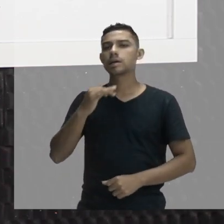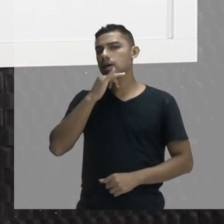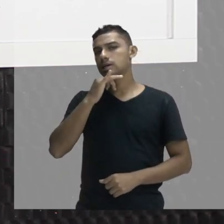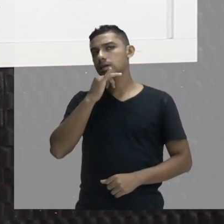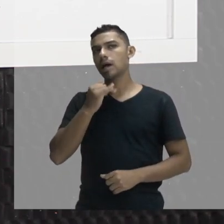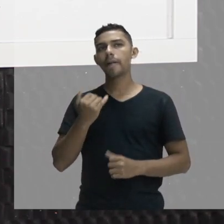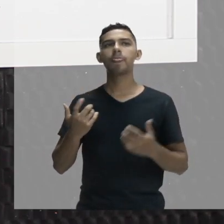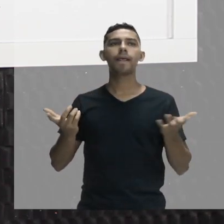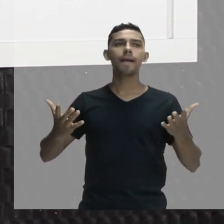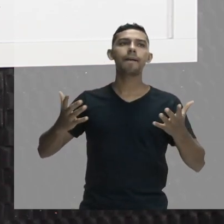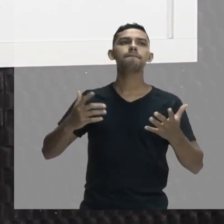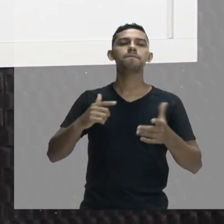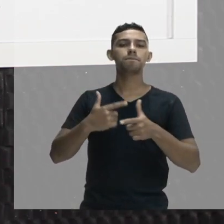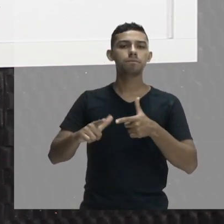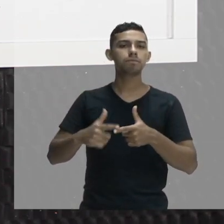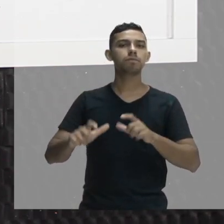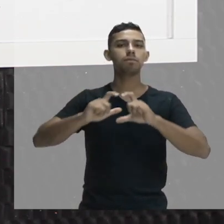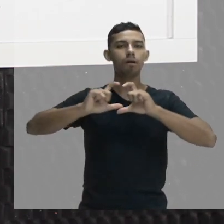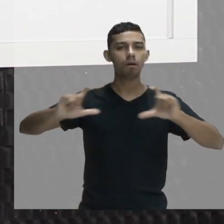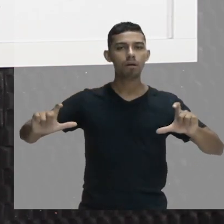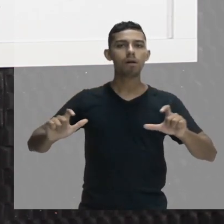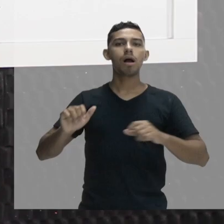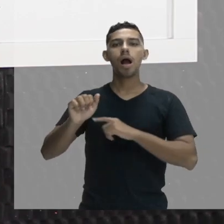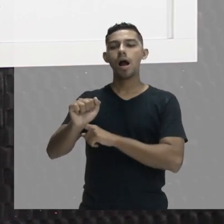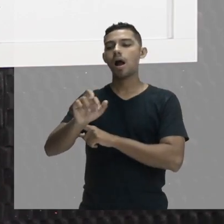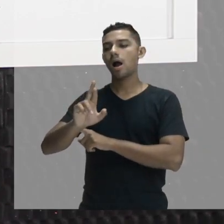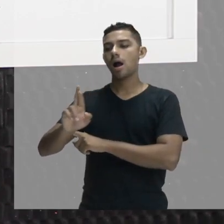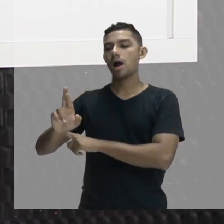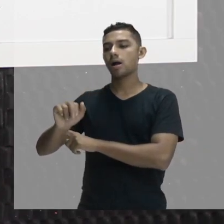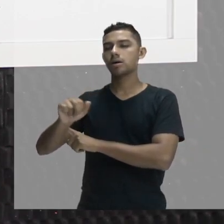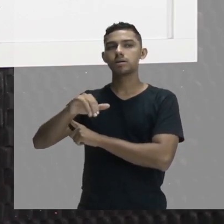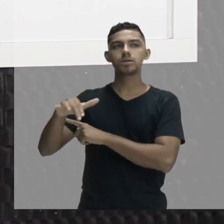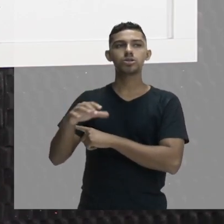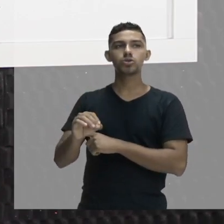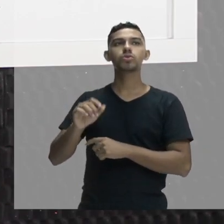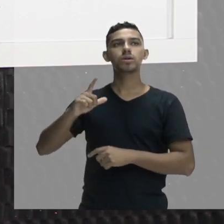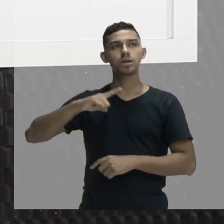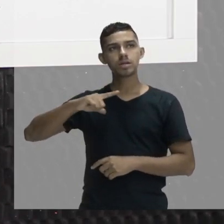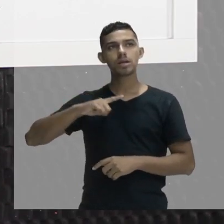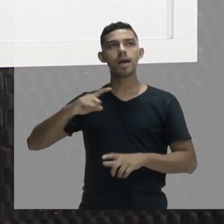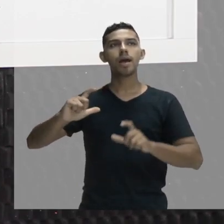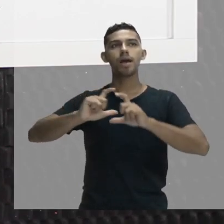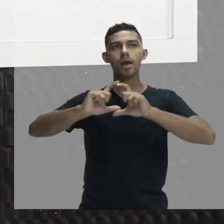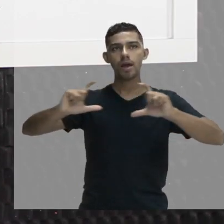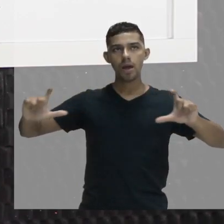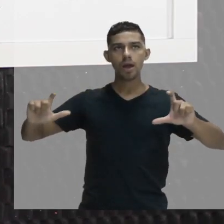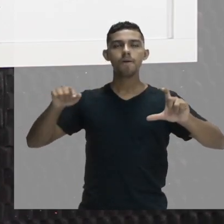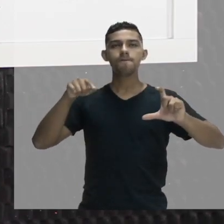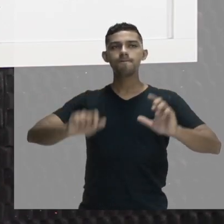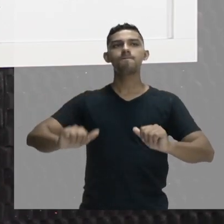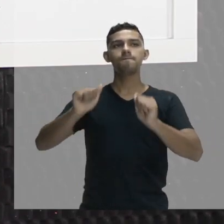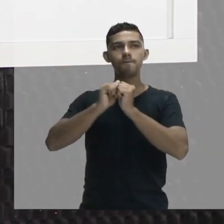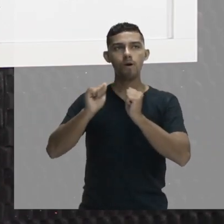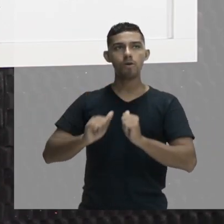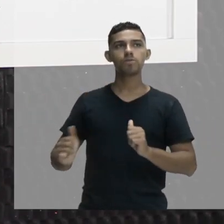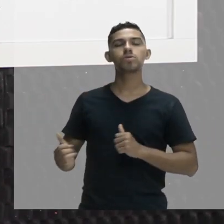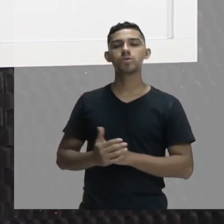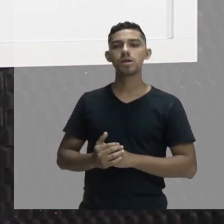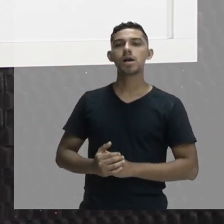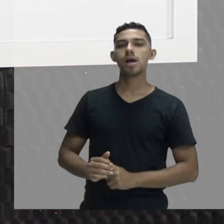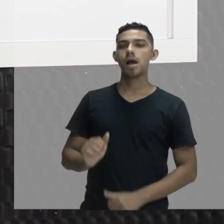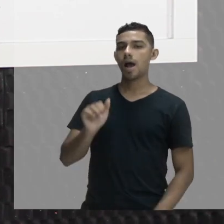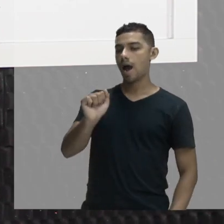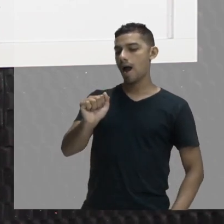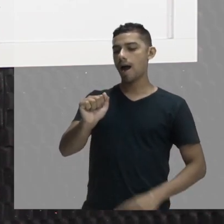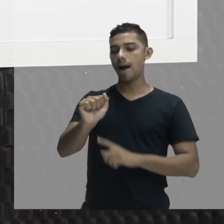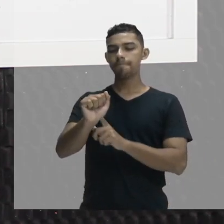para resolver problemas de arranjo, né? Então você tem uma formulazinha, né? Que é um arranjo de N elementos tomado